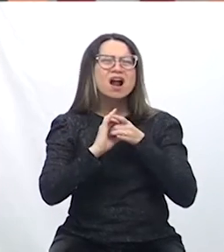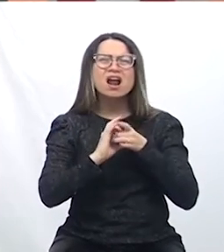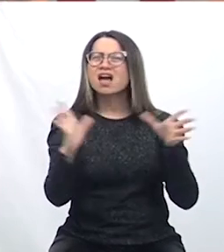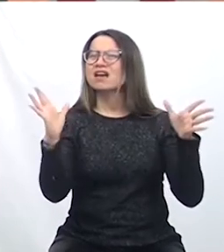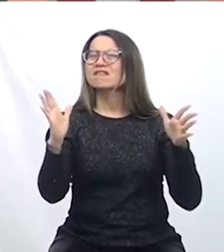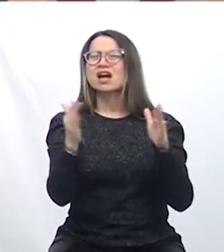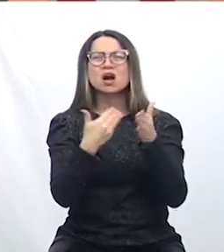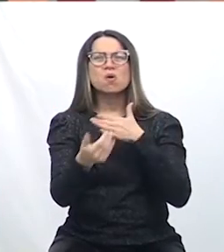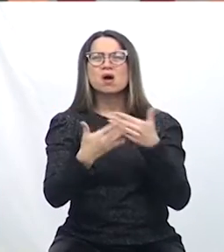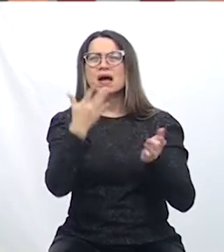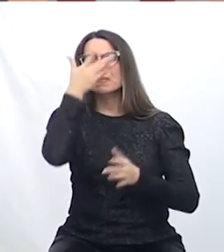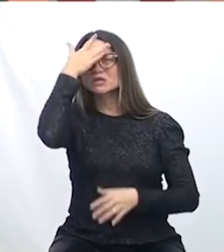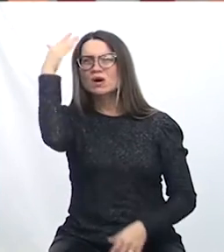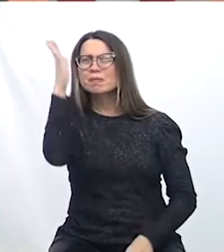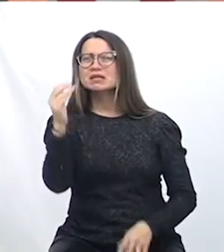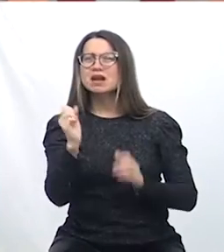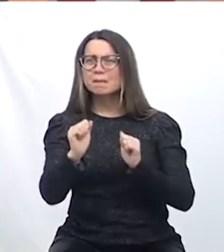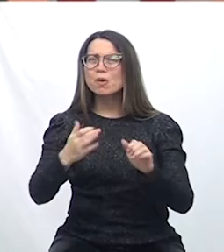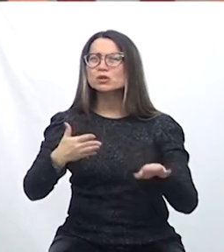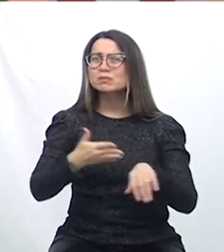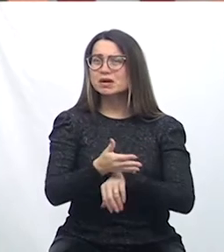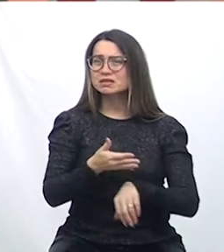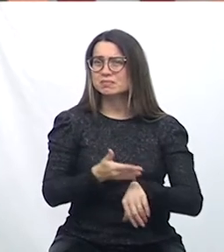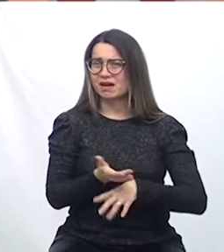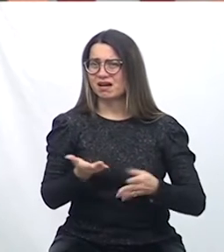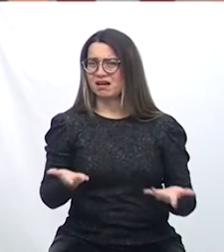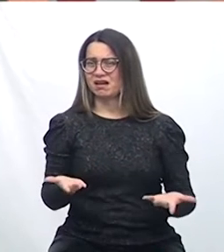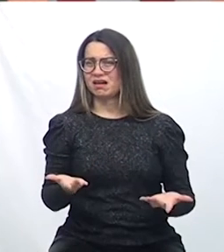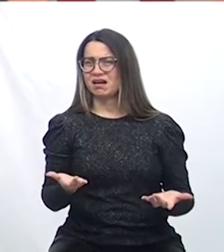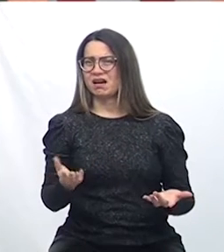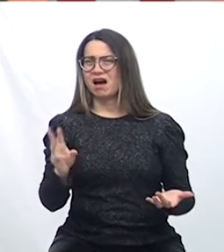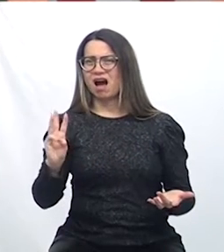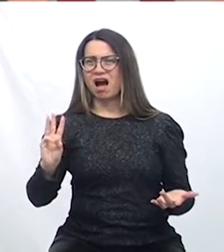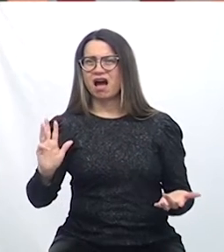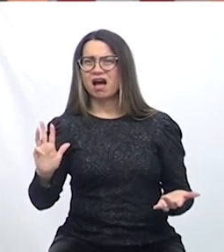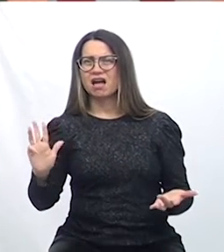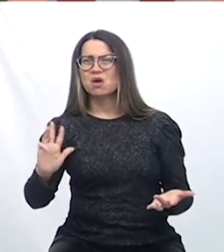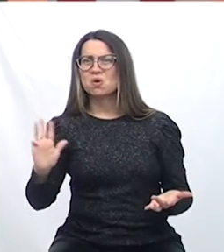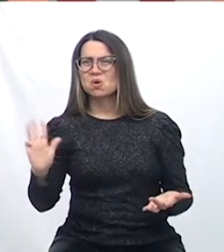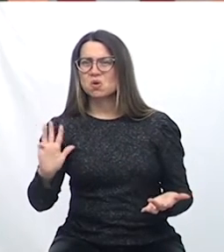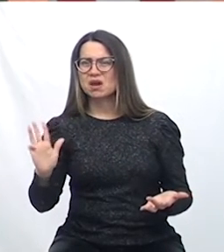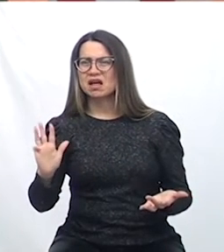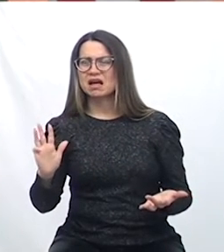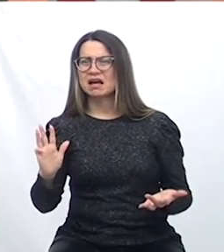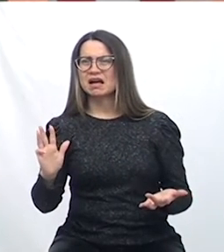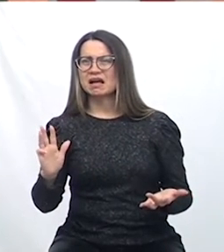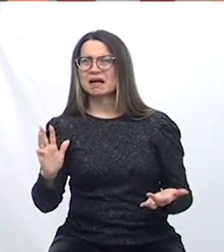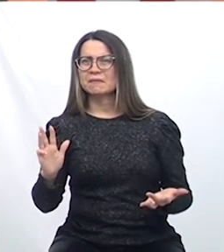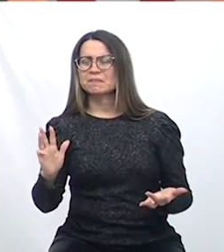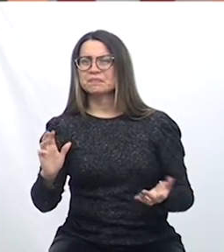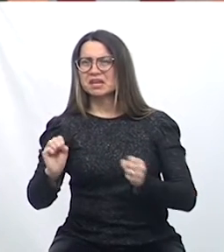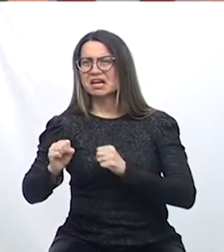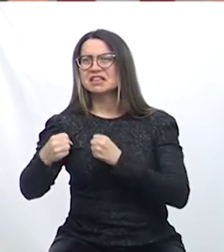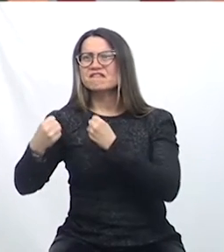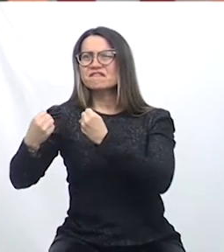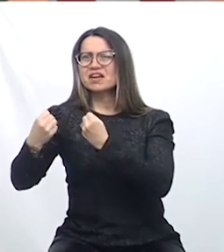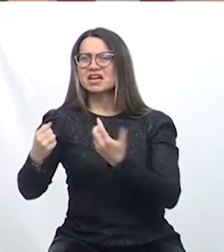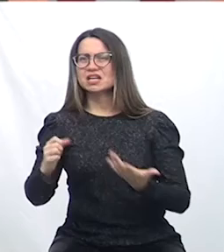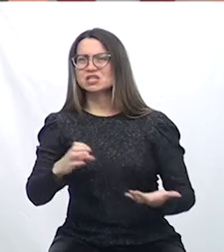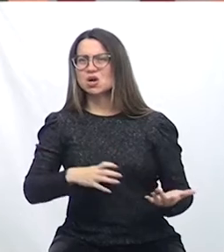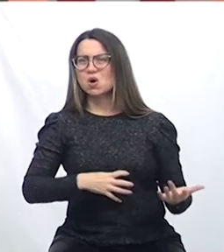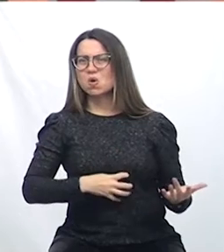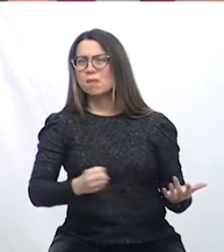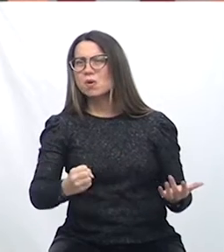brasileiro poderia ter ido. Aí um cara que defende o aborto, que defende o assassinato de